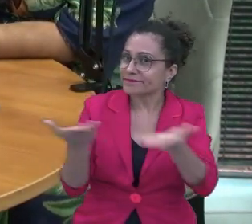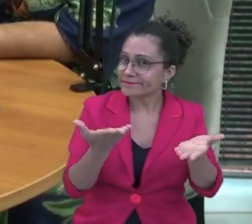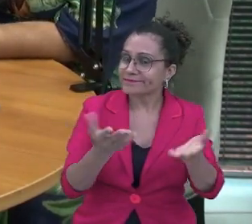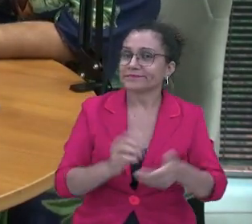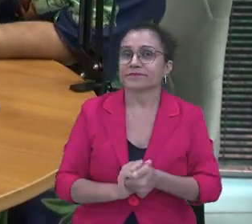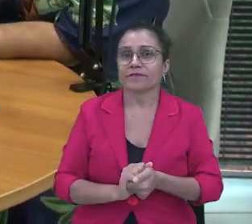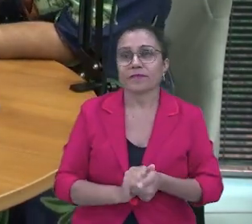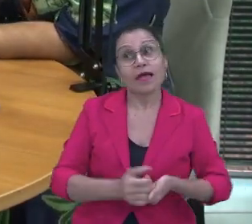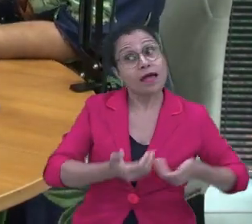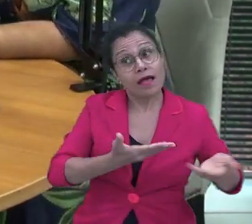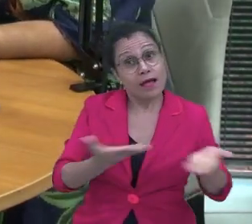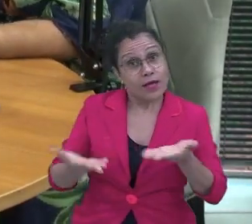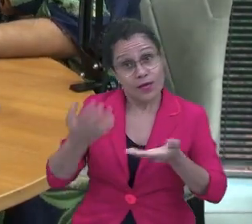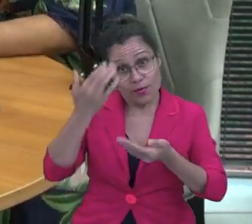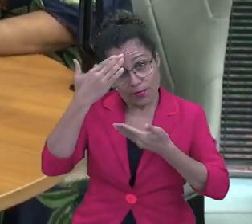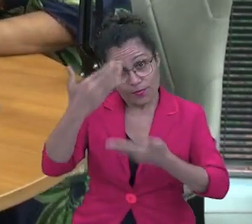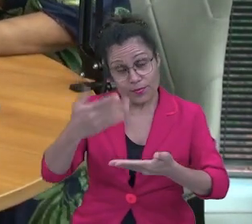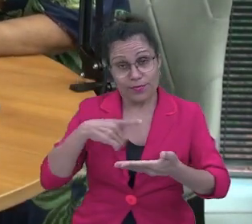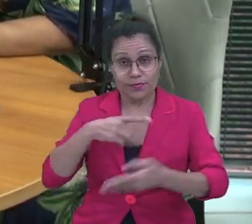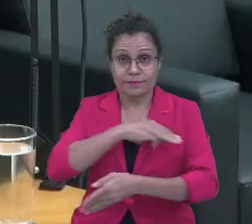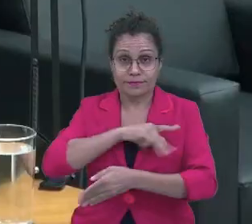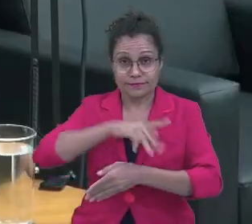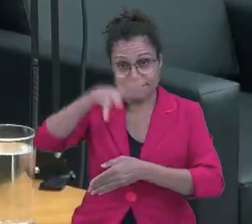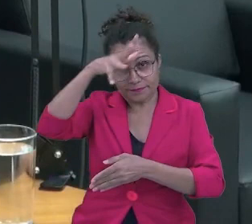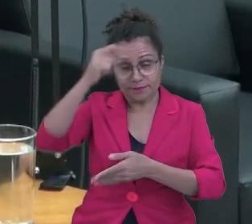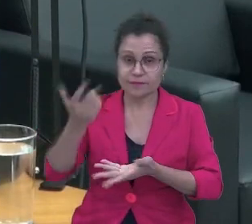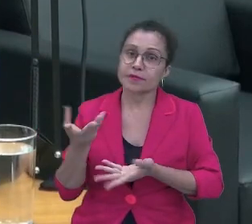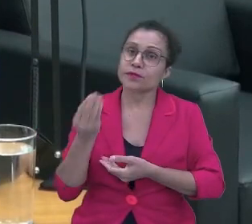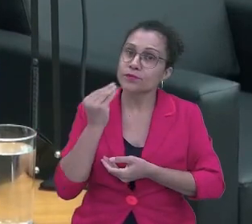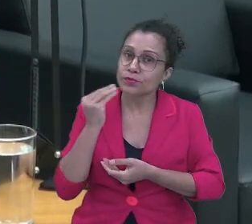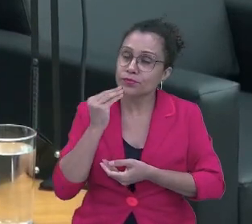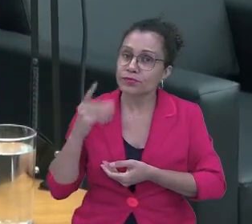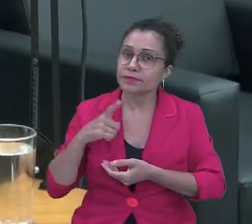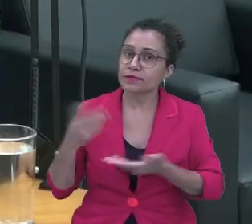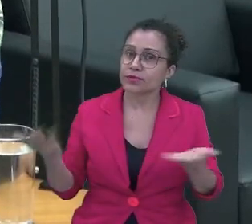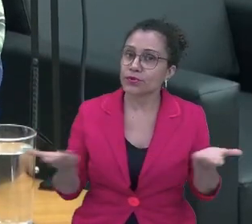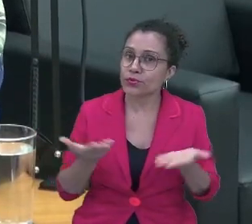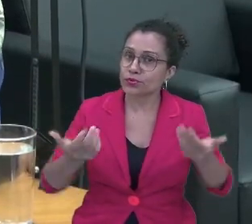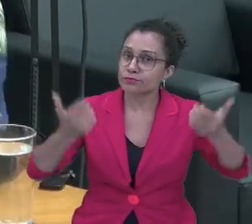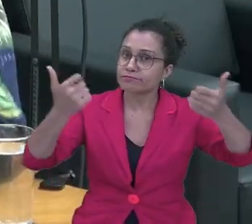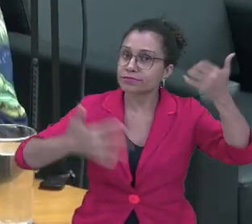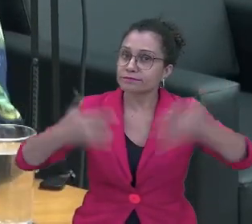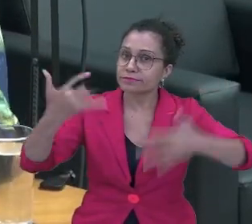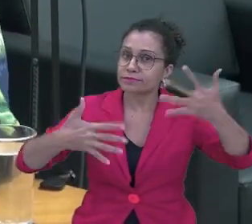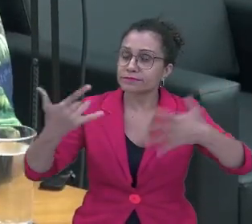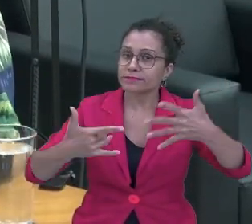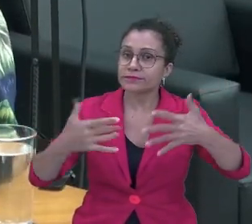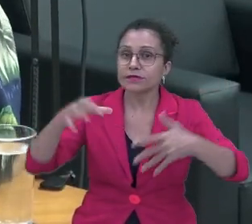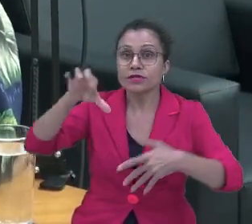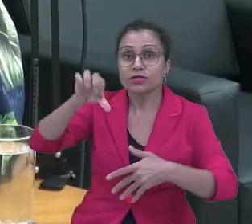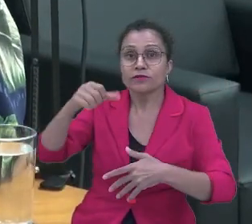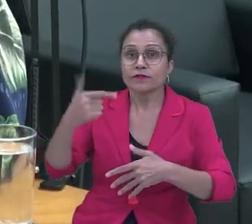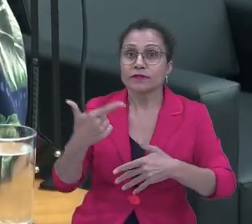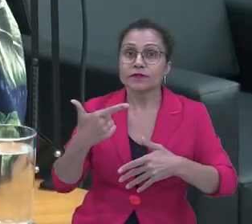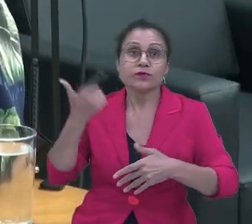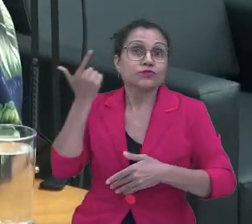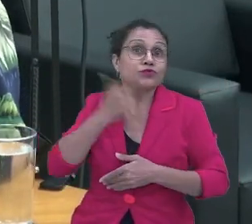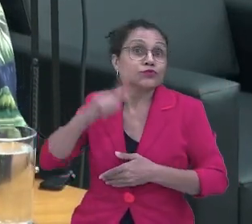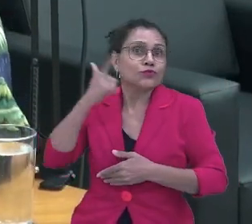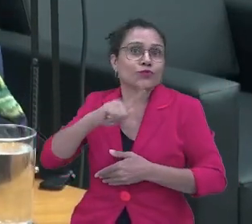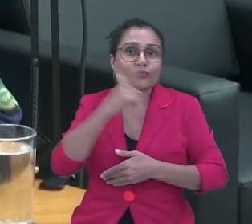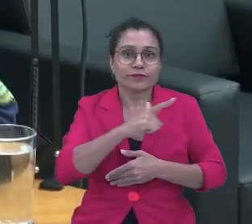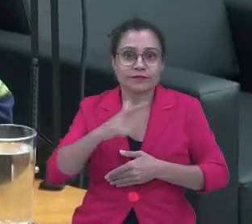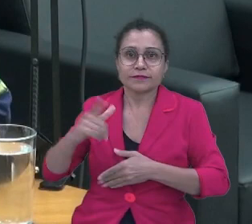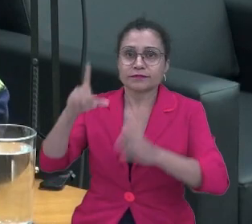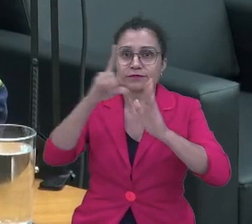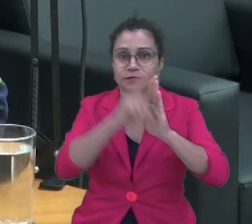pelo convite, né? Obrigada ao Ministério Público por essa oportunidade de estarmos falando aí de 92 anos de conquistas, né? Do direito